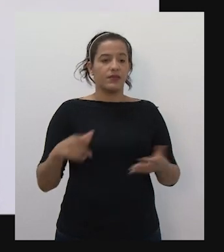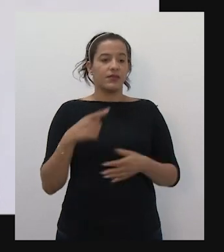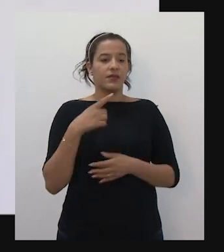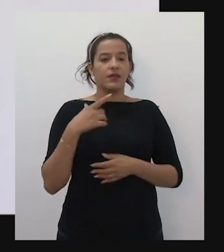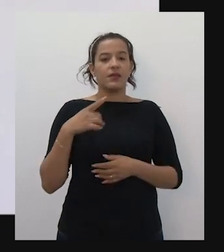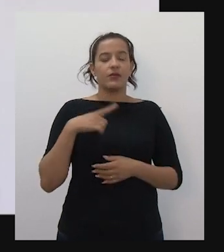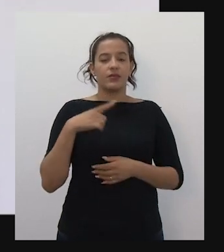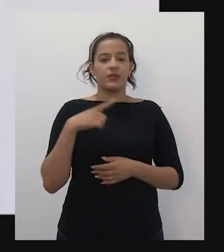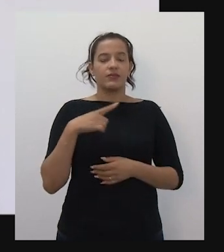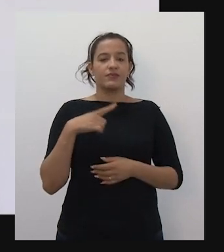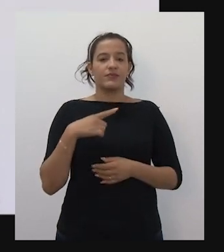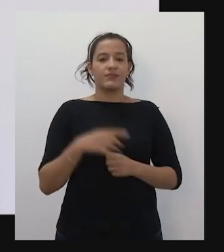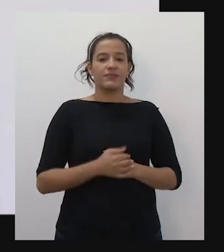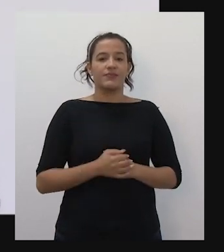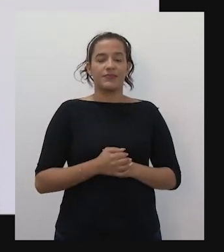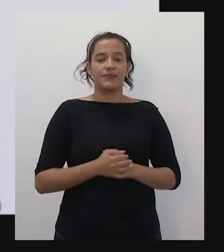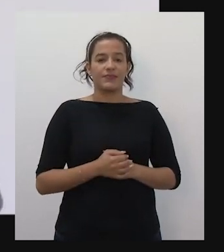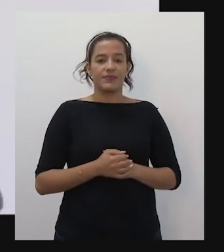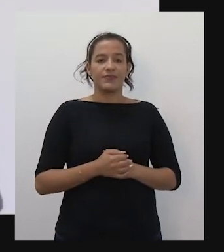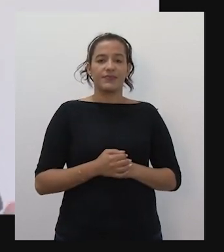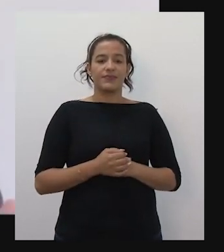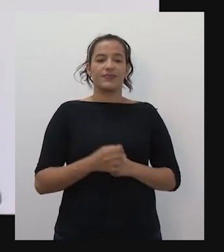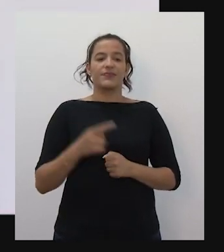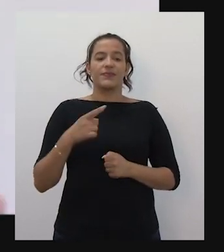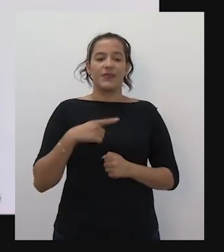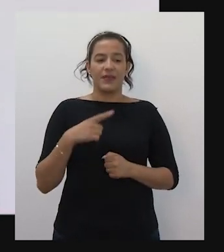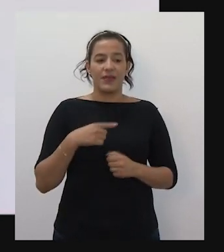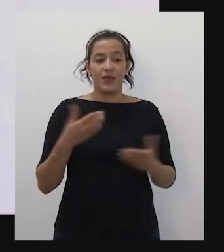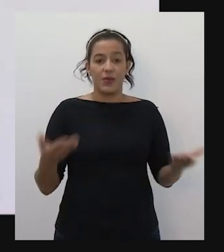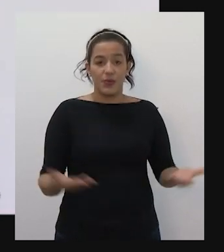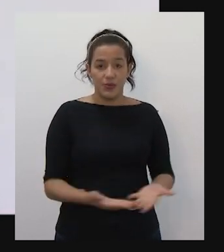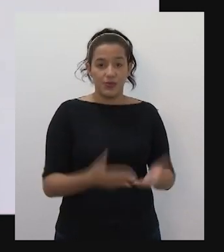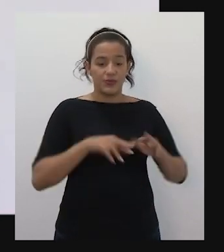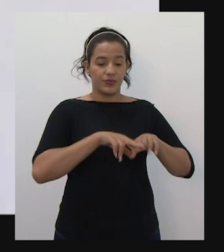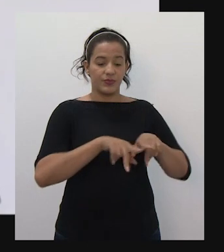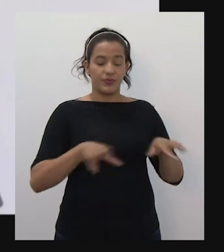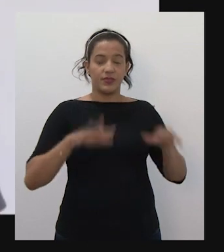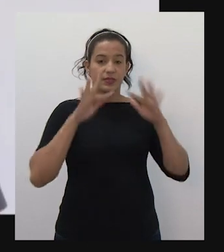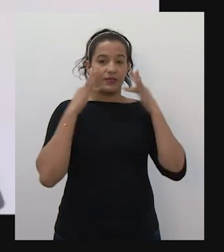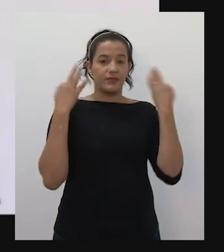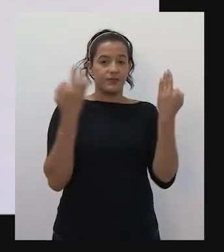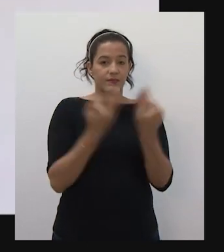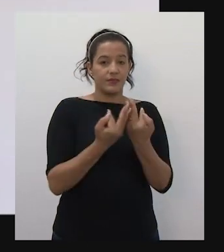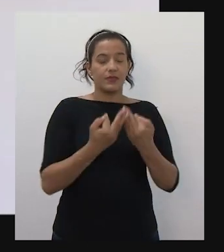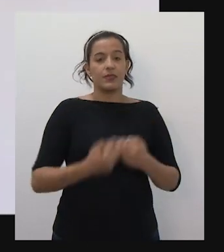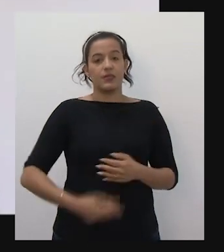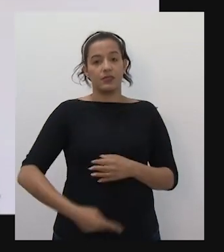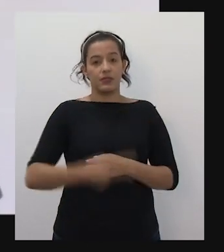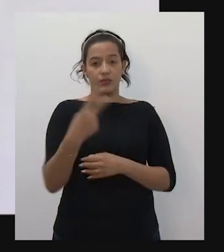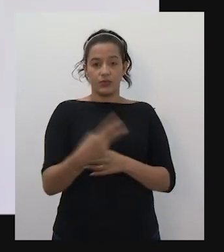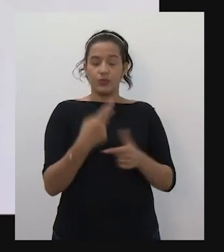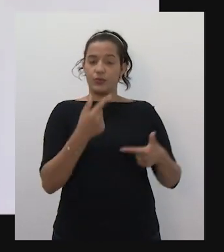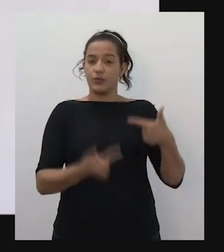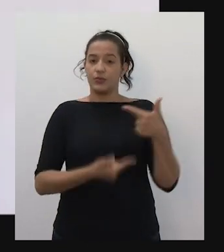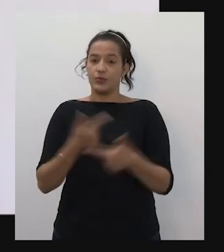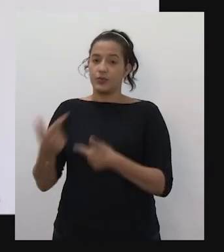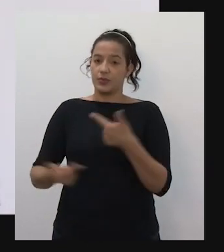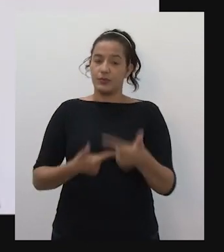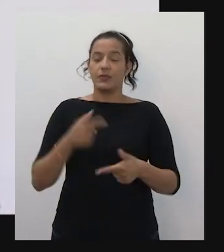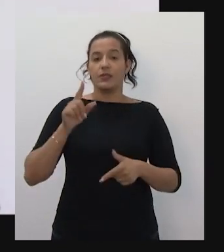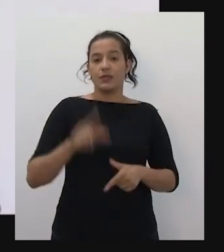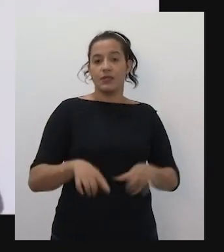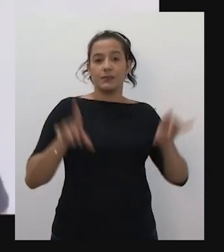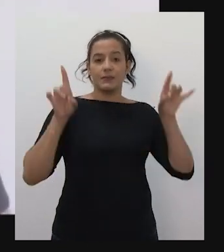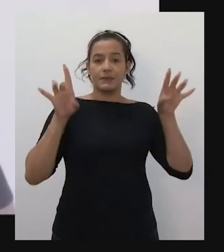menos favorecidas economicamente e também no programa Escola da Família. Esses 2 trabalhos foram muito importantes porque me deram um